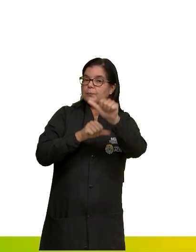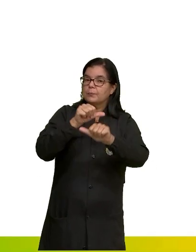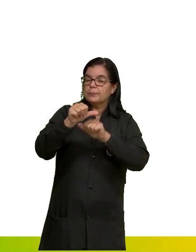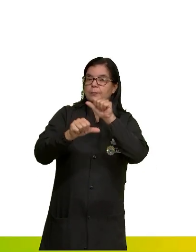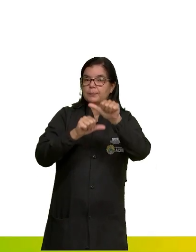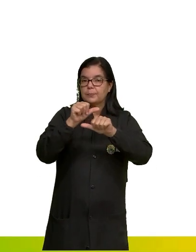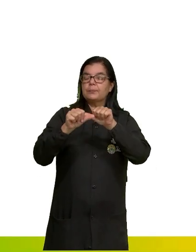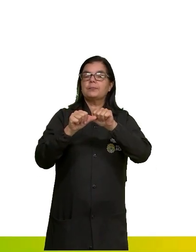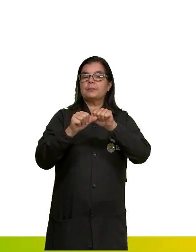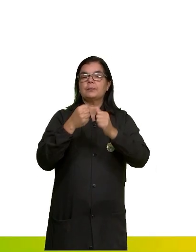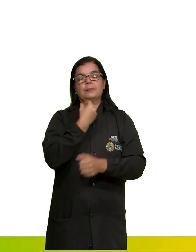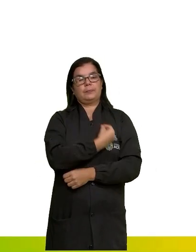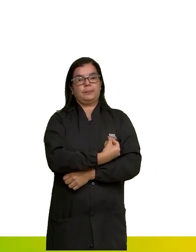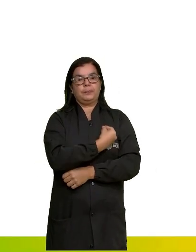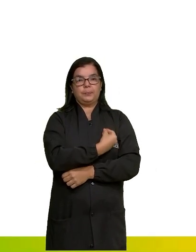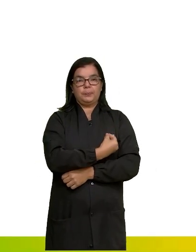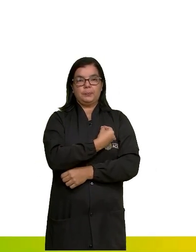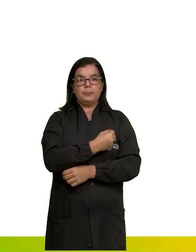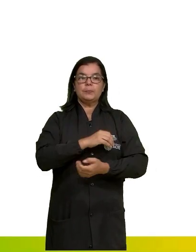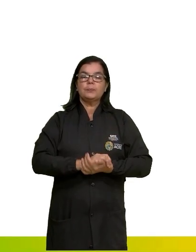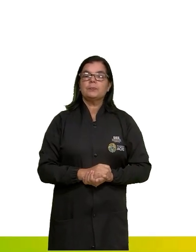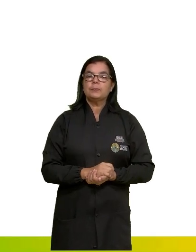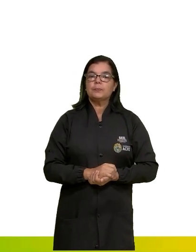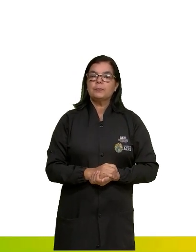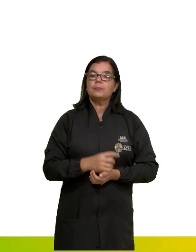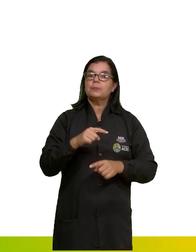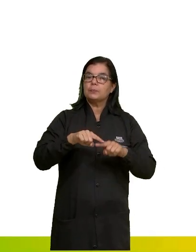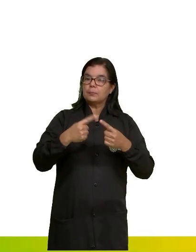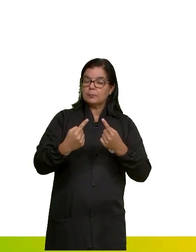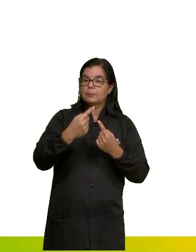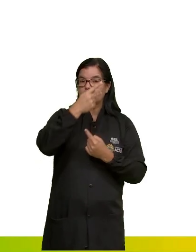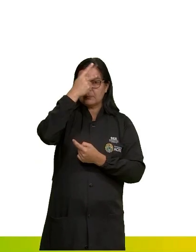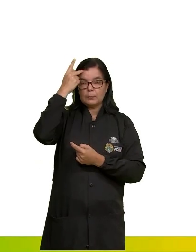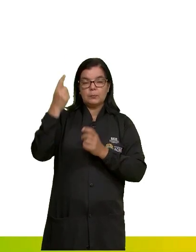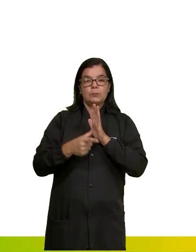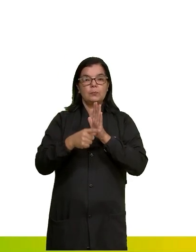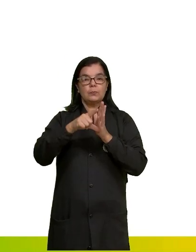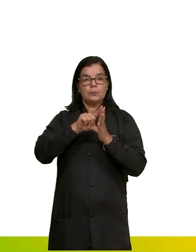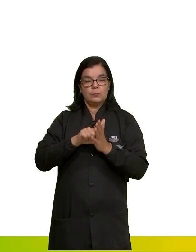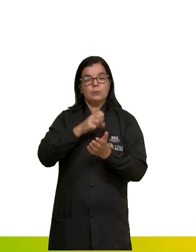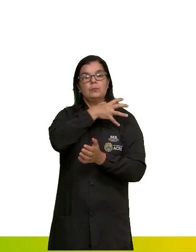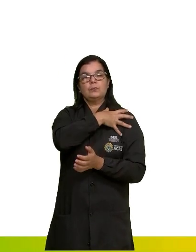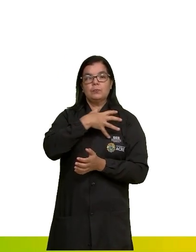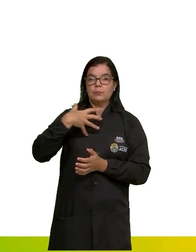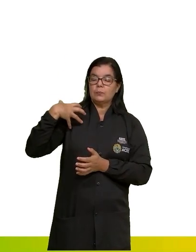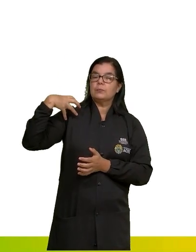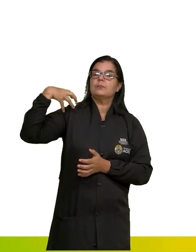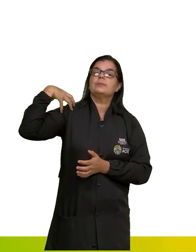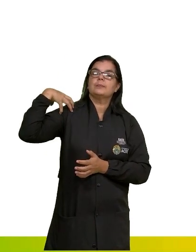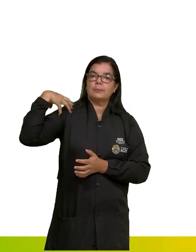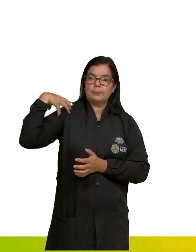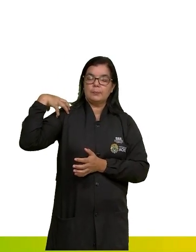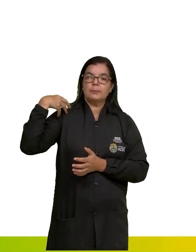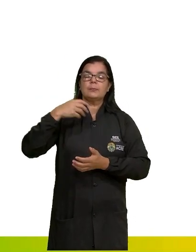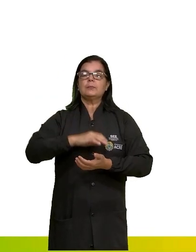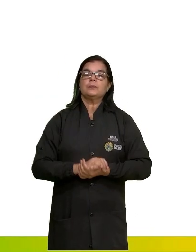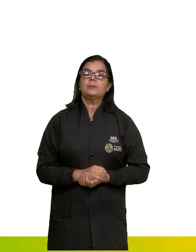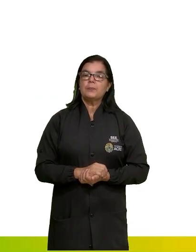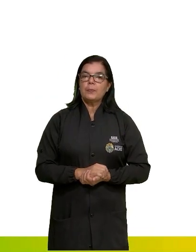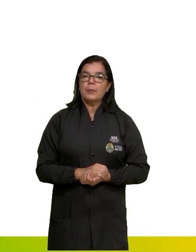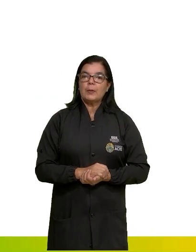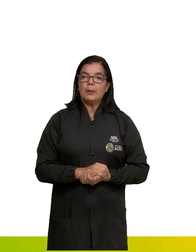transformação da realidade. Então, para os pré-socráticos, ou seja, aqueles filósofos anteriores a